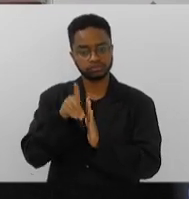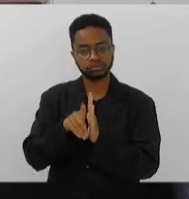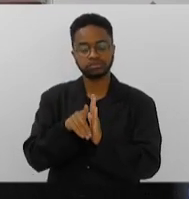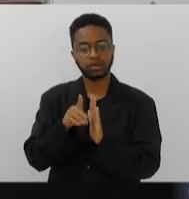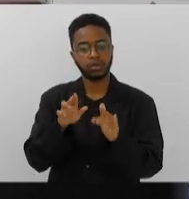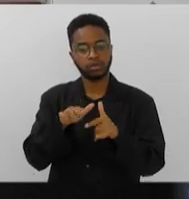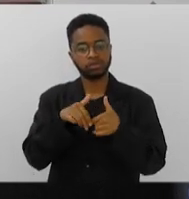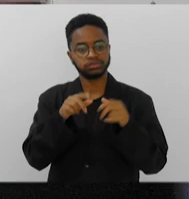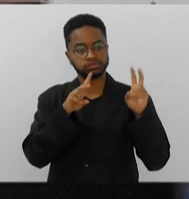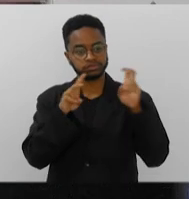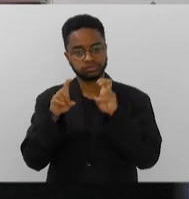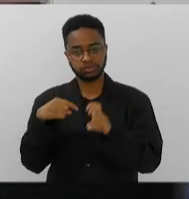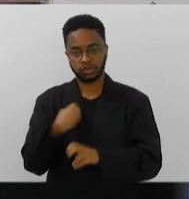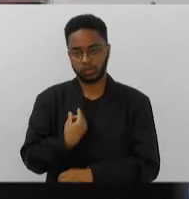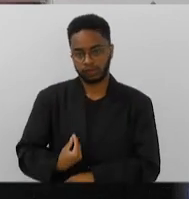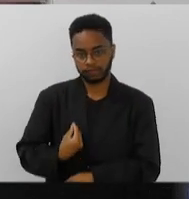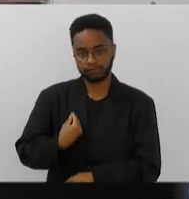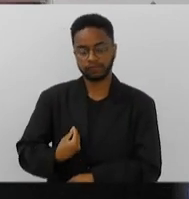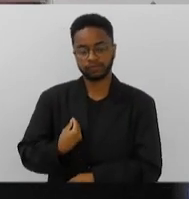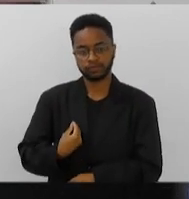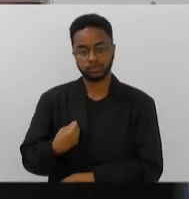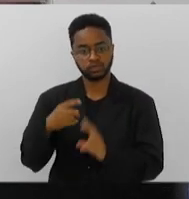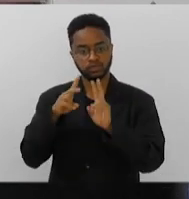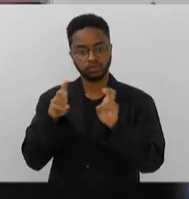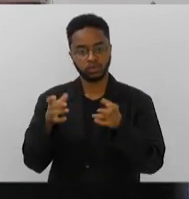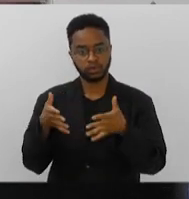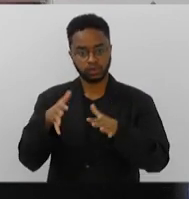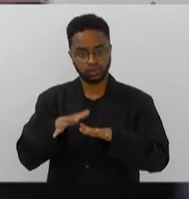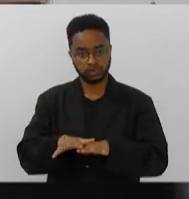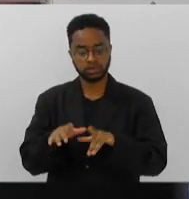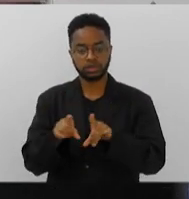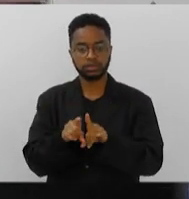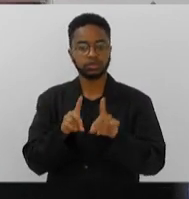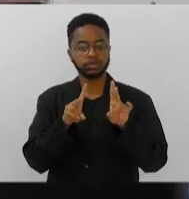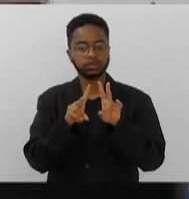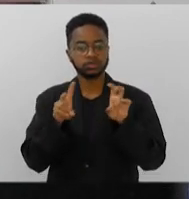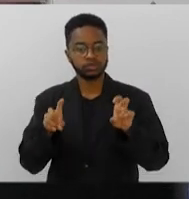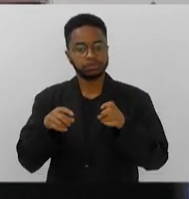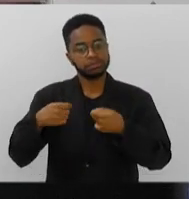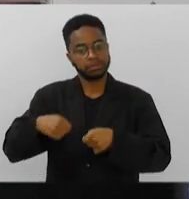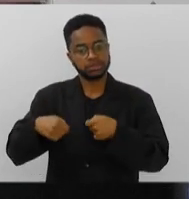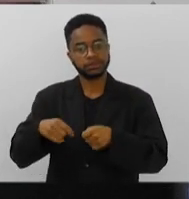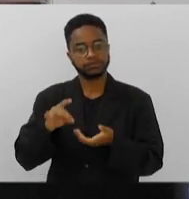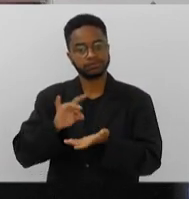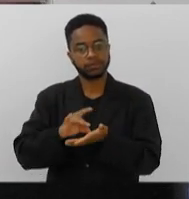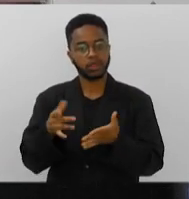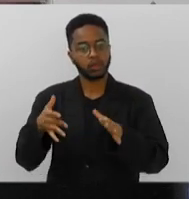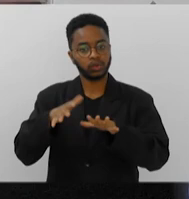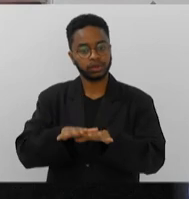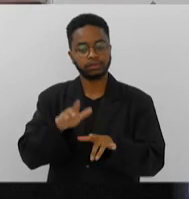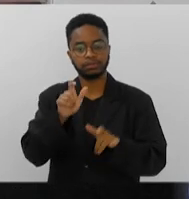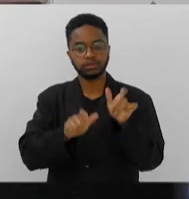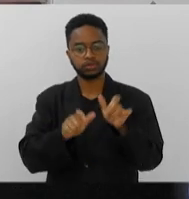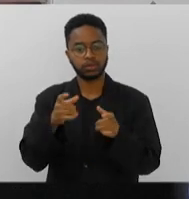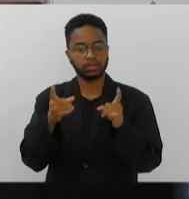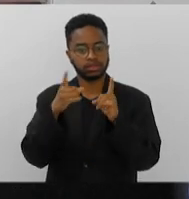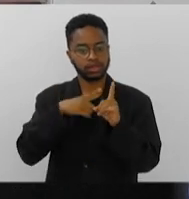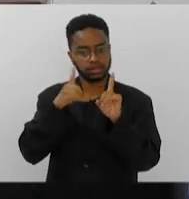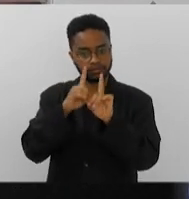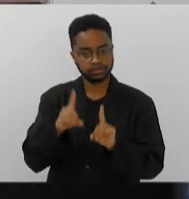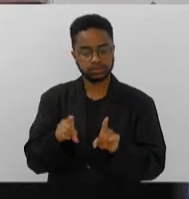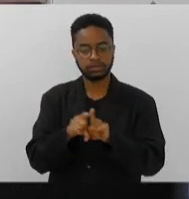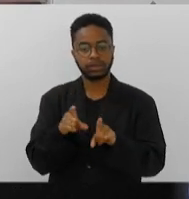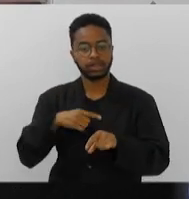que vivemos, da inclusão, da necessária inclusão das pessoas com deficiência e doenças raras,